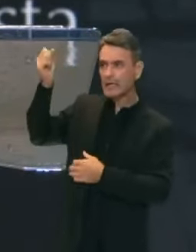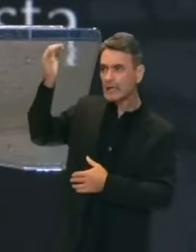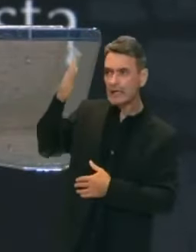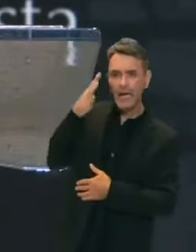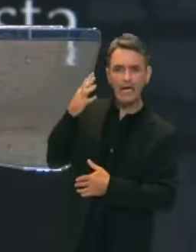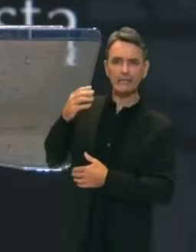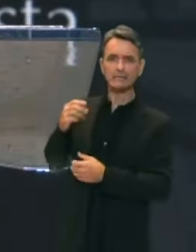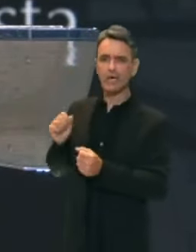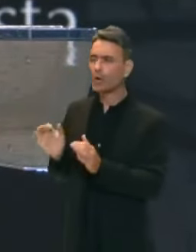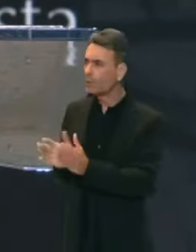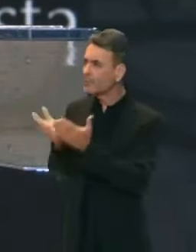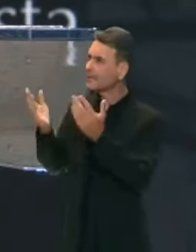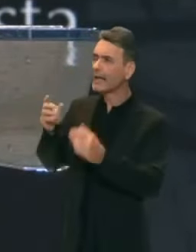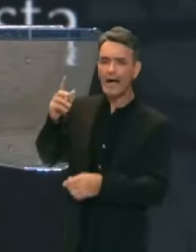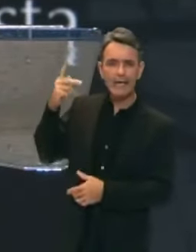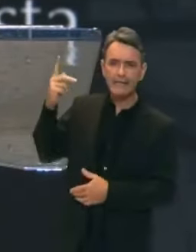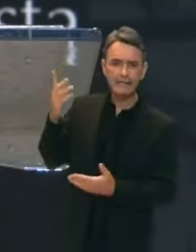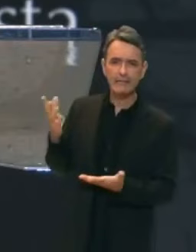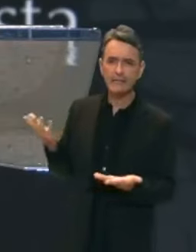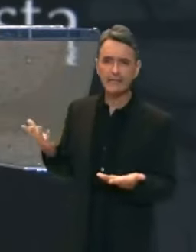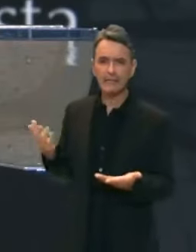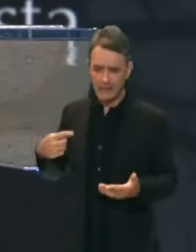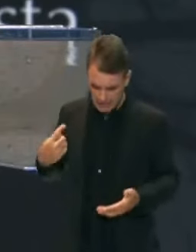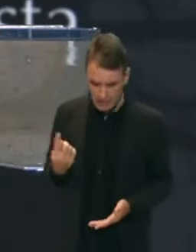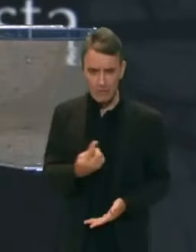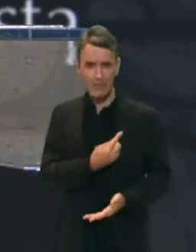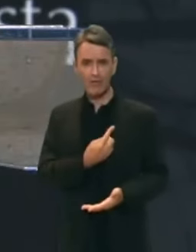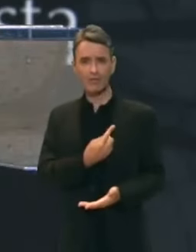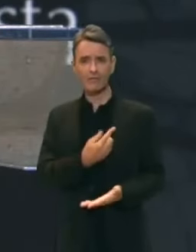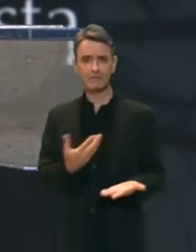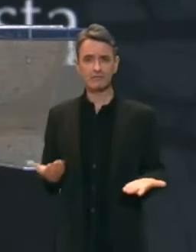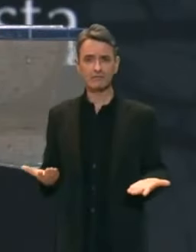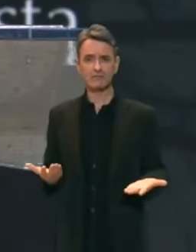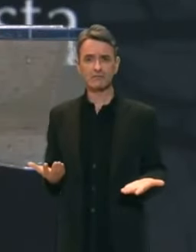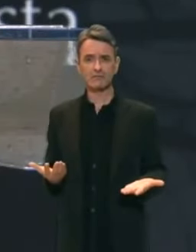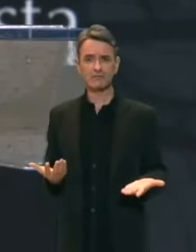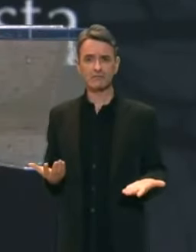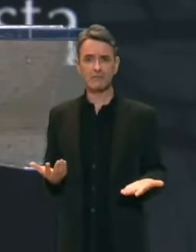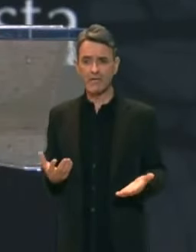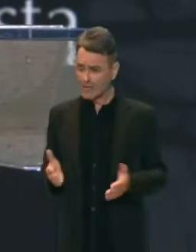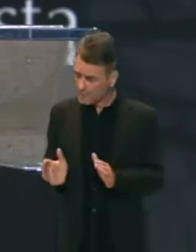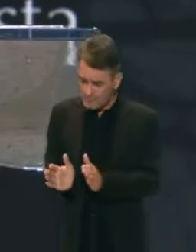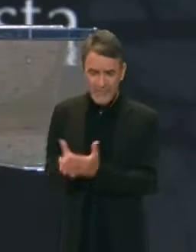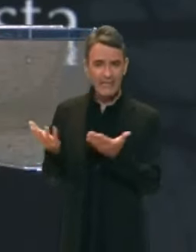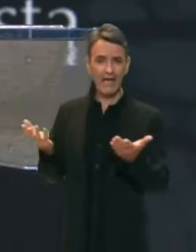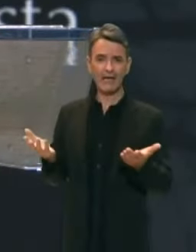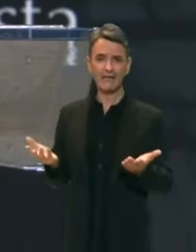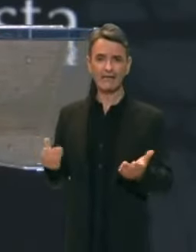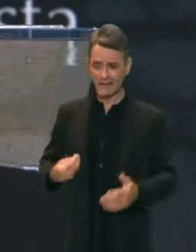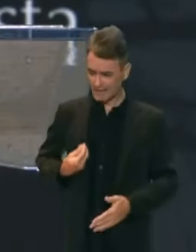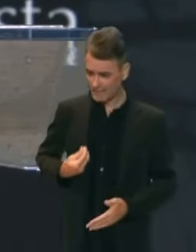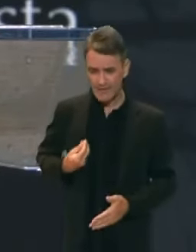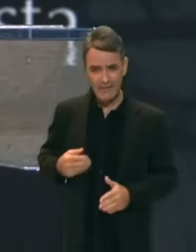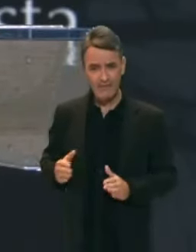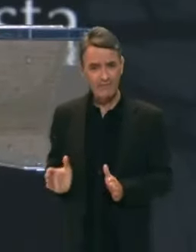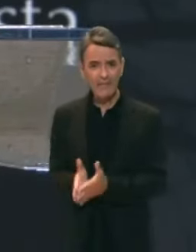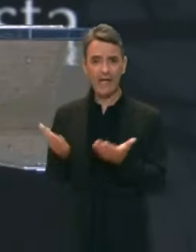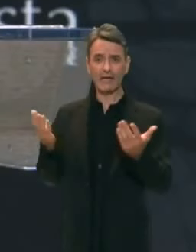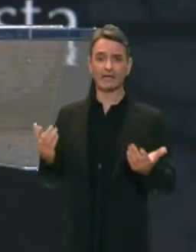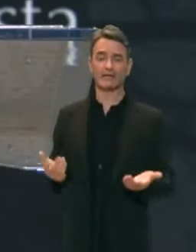Deus, andando por aí. Eu e você somos um milagre ambulante.